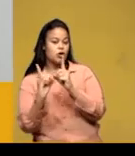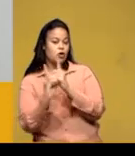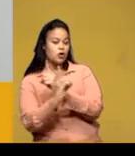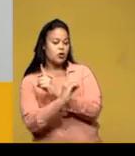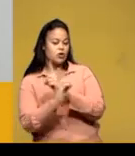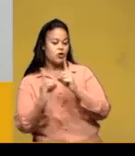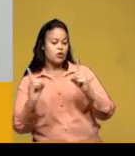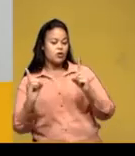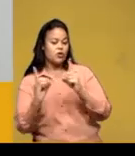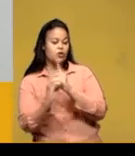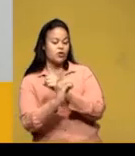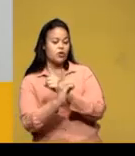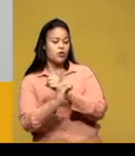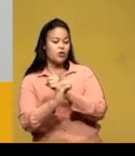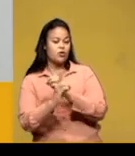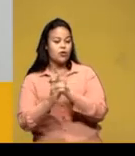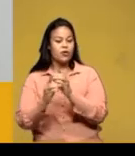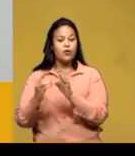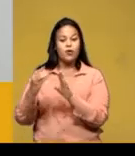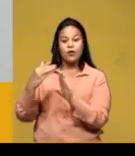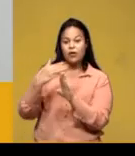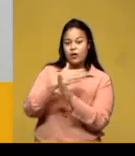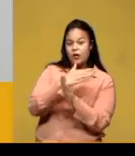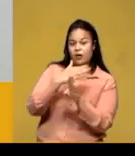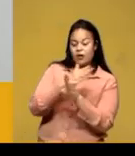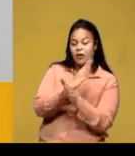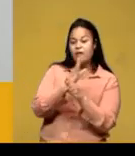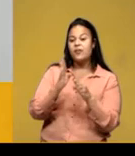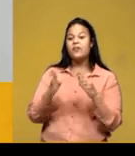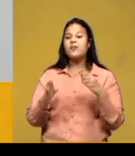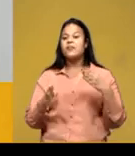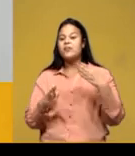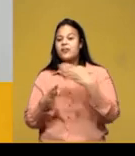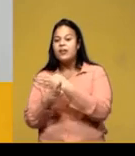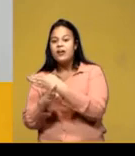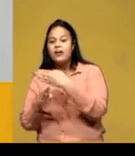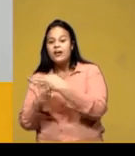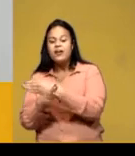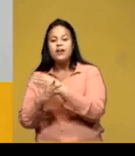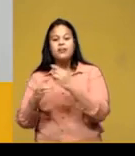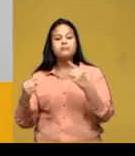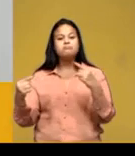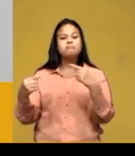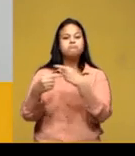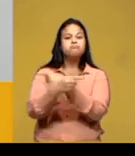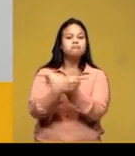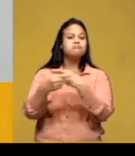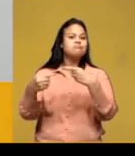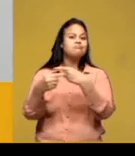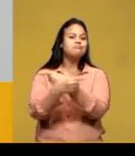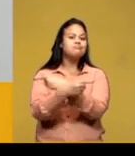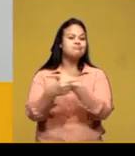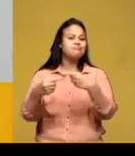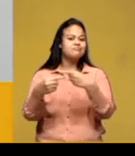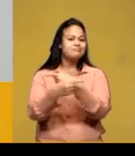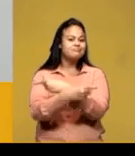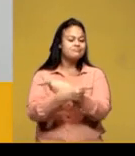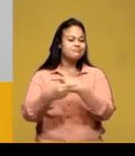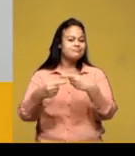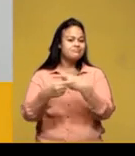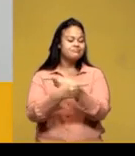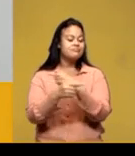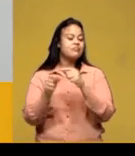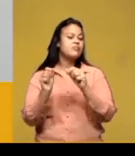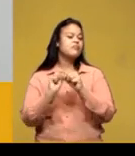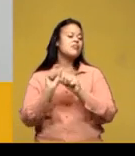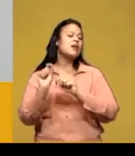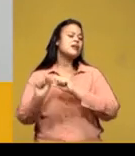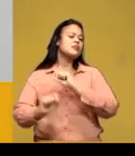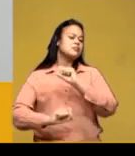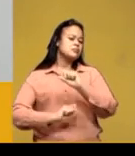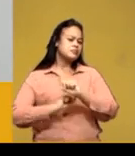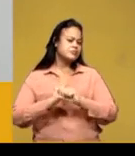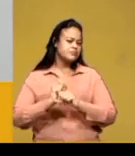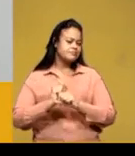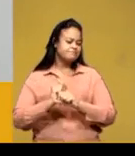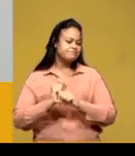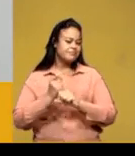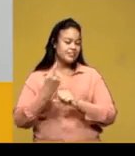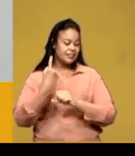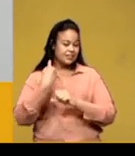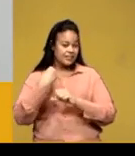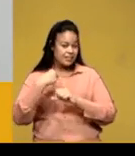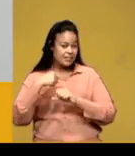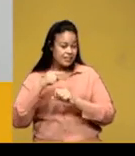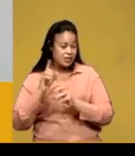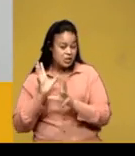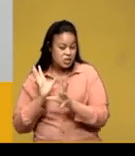As setas estariam para lados contrários. Isso faz com que eu, ao invés